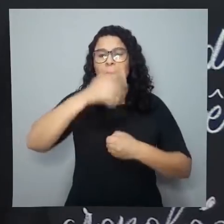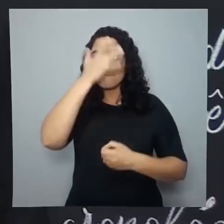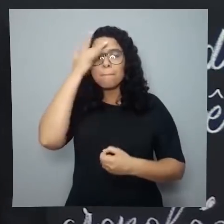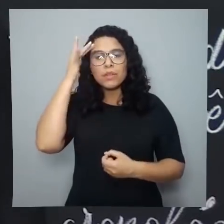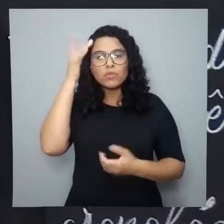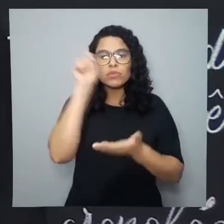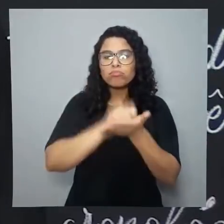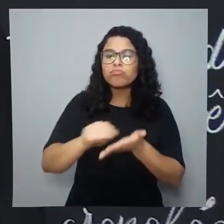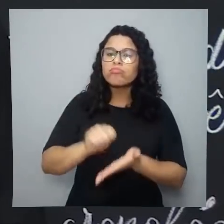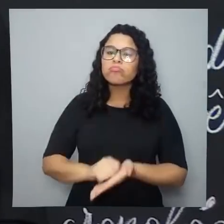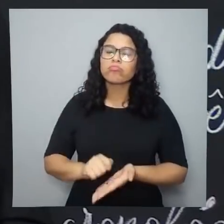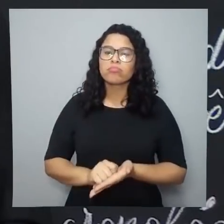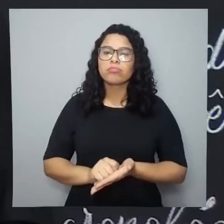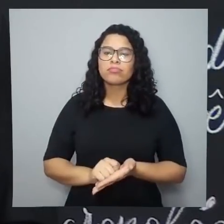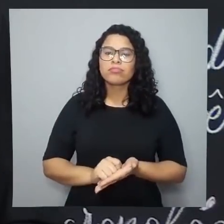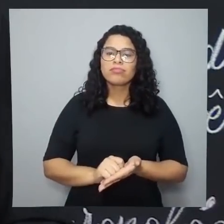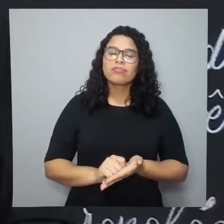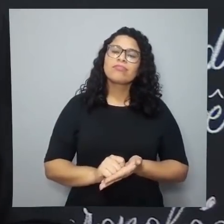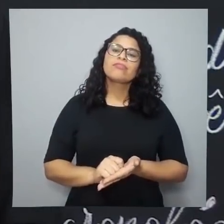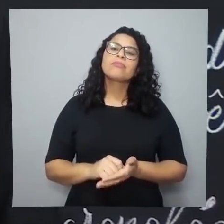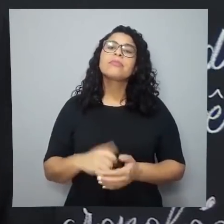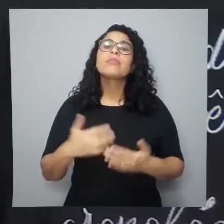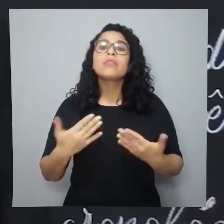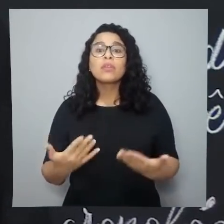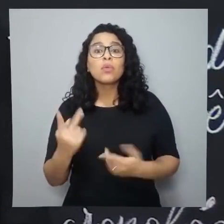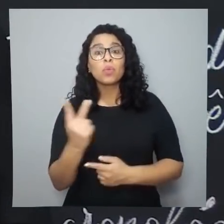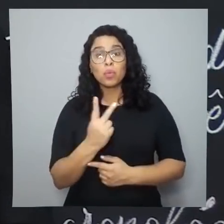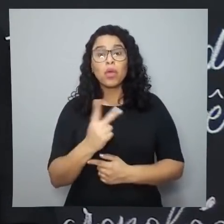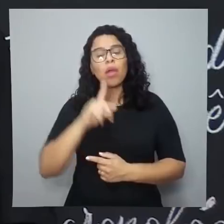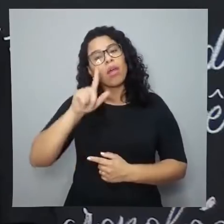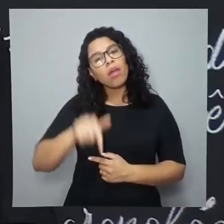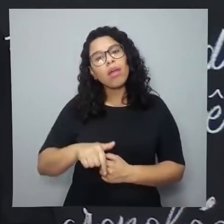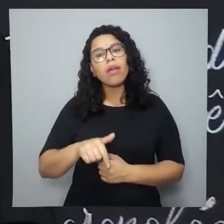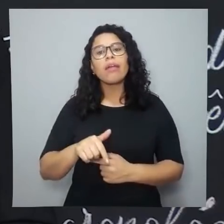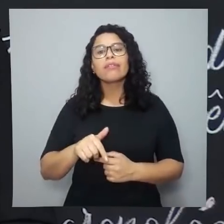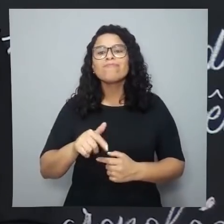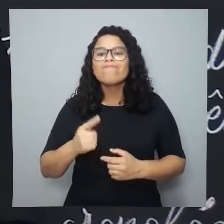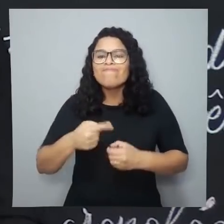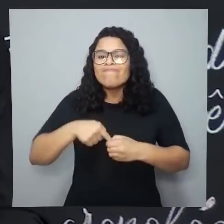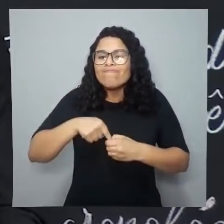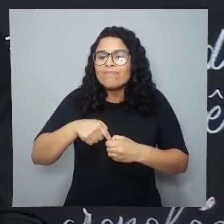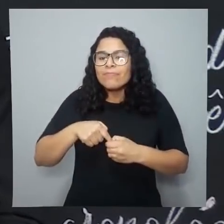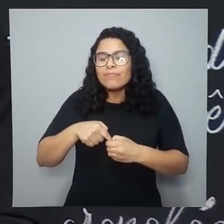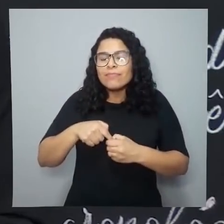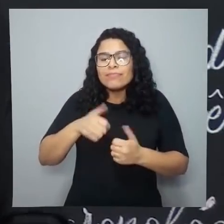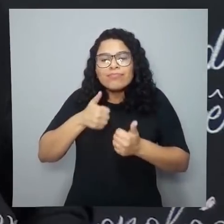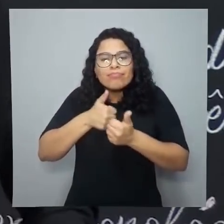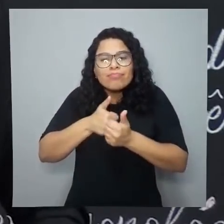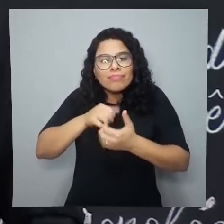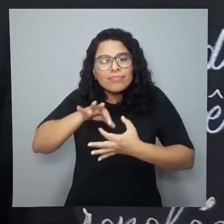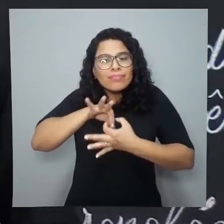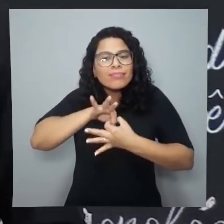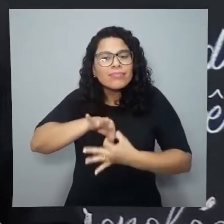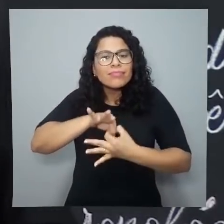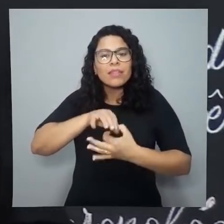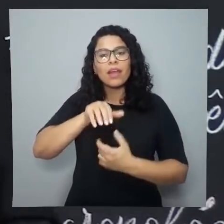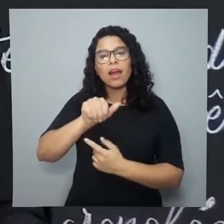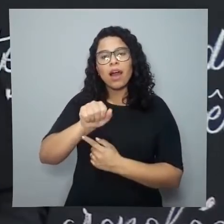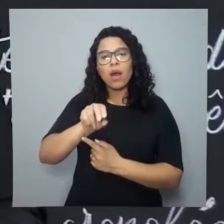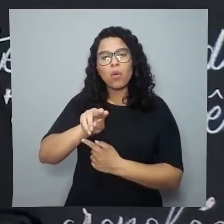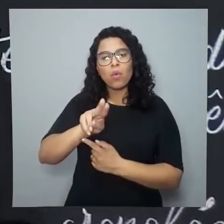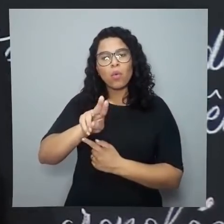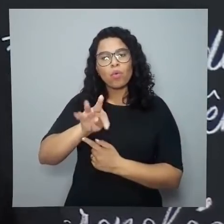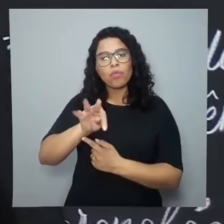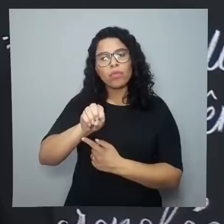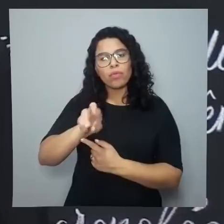que escreve esses gêneros. O diário e o relato pessoal estão muito fortes nessa relação íntima com o autor. Sempre que a gente pensa em